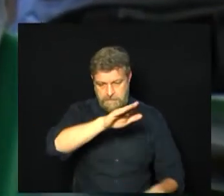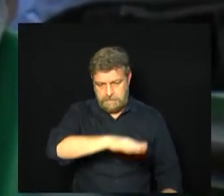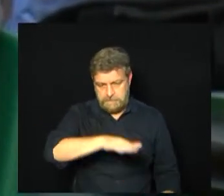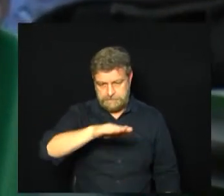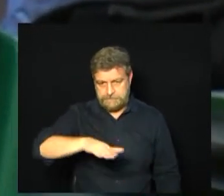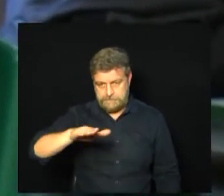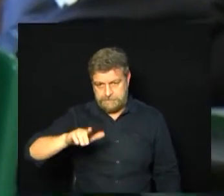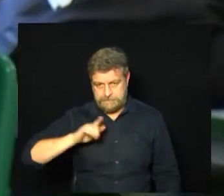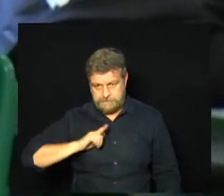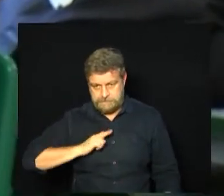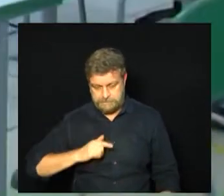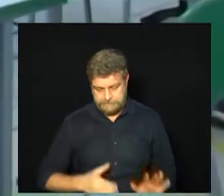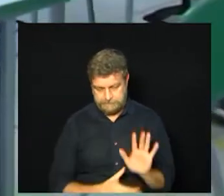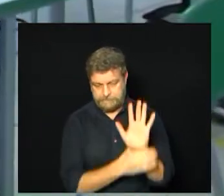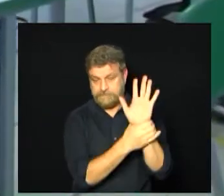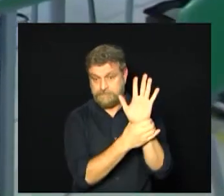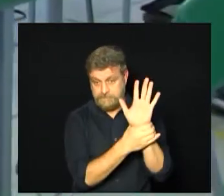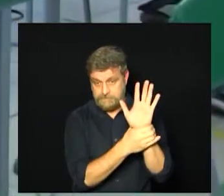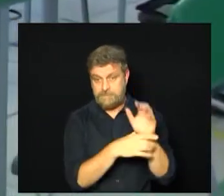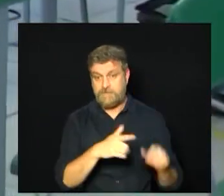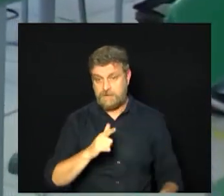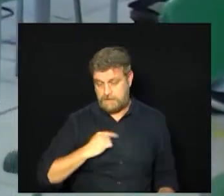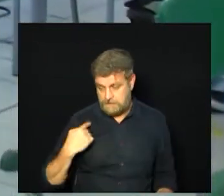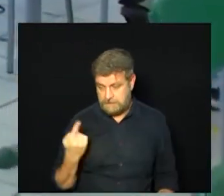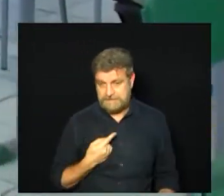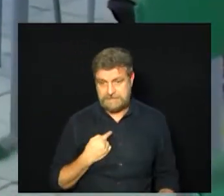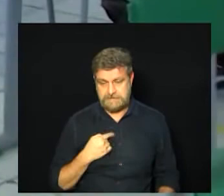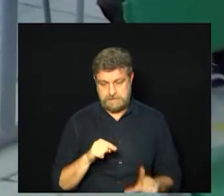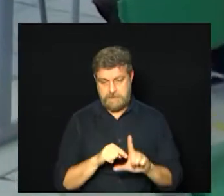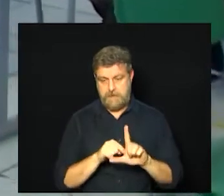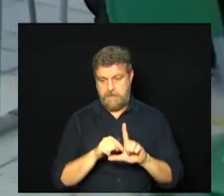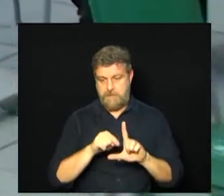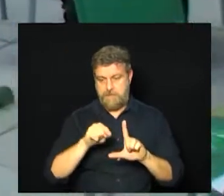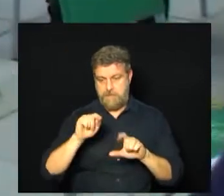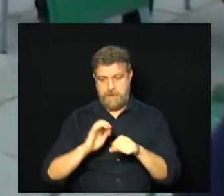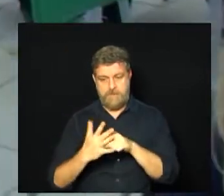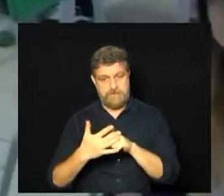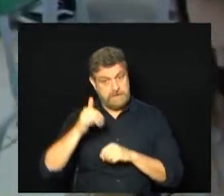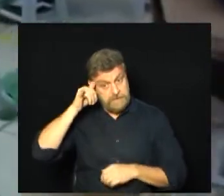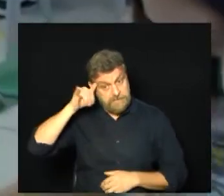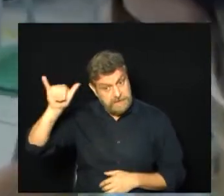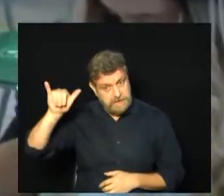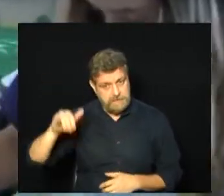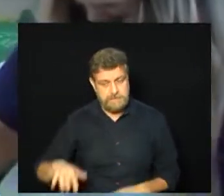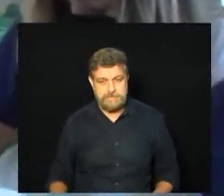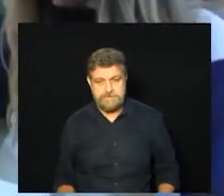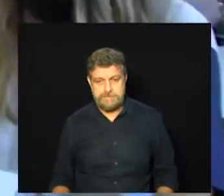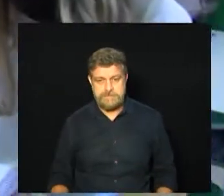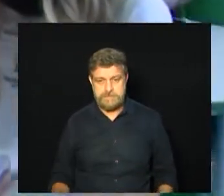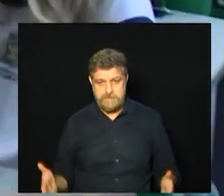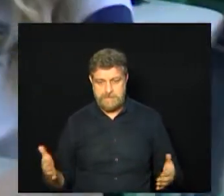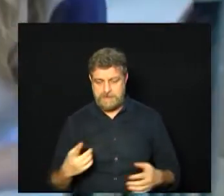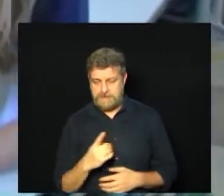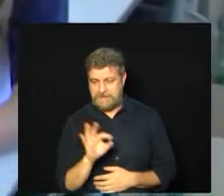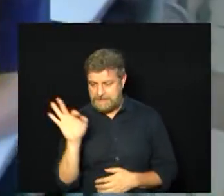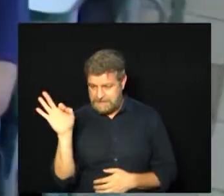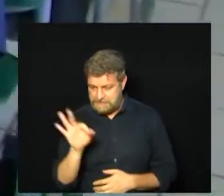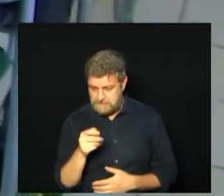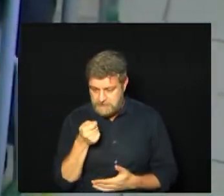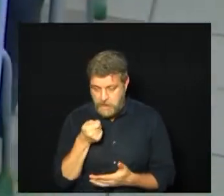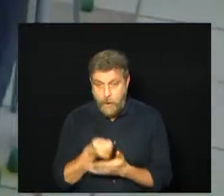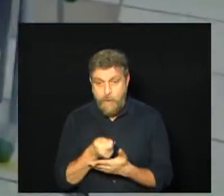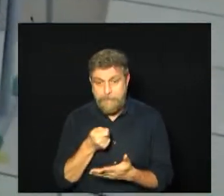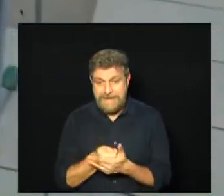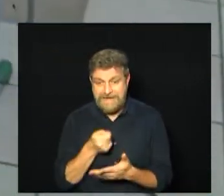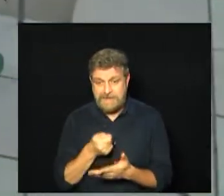ser sustentável e a gente possa não ter aumento nas contaminações. Luiz, sendo agora o retorno 100%